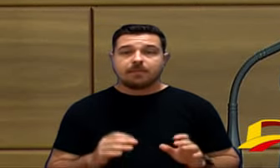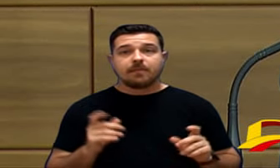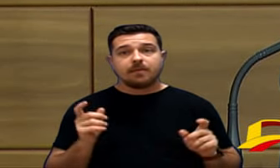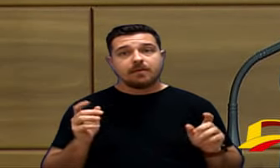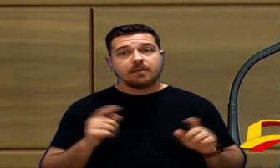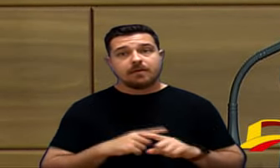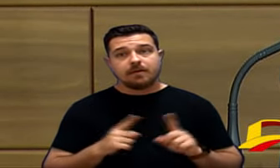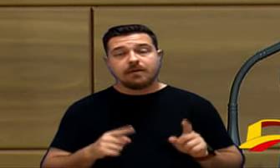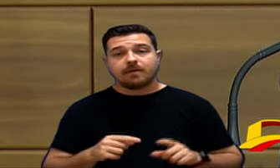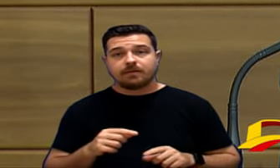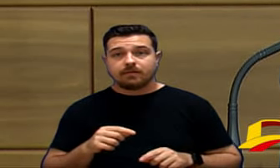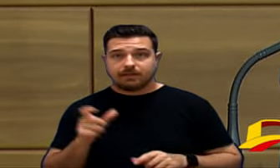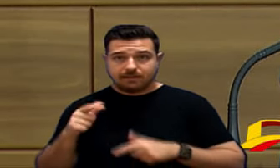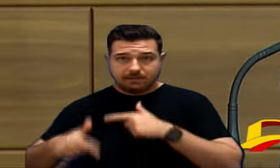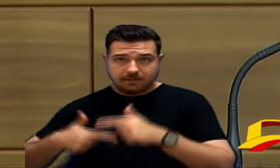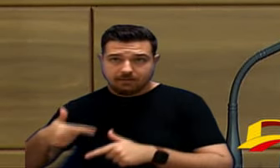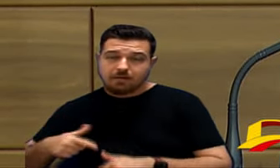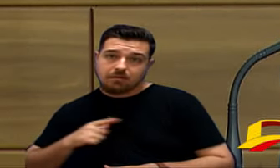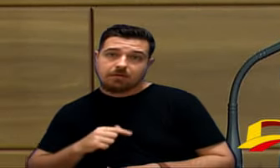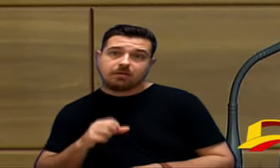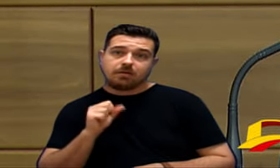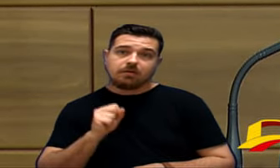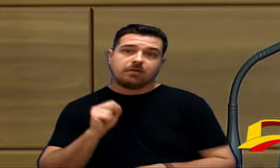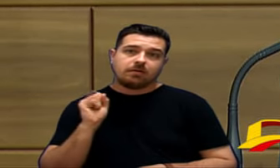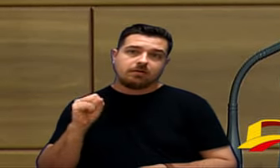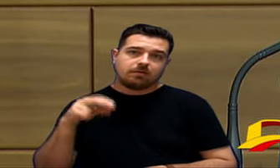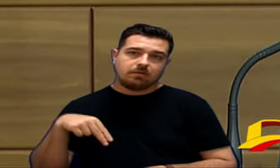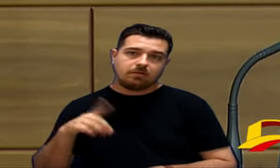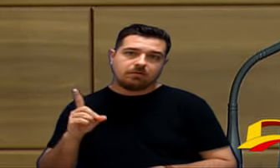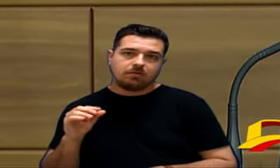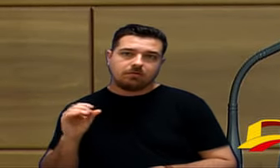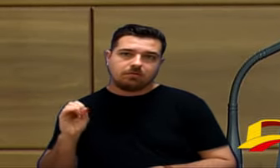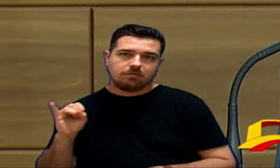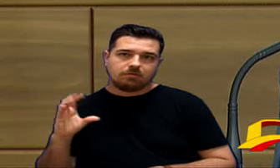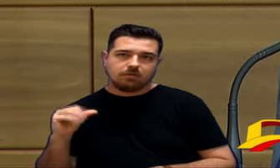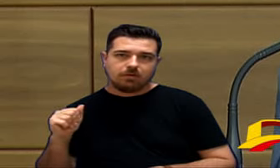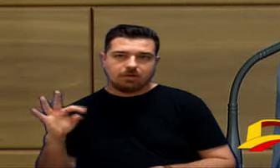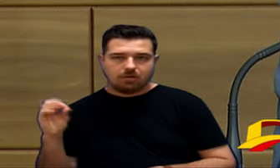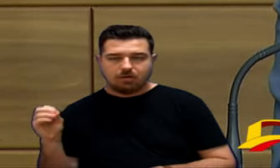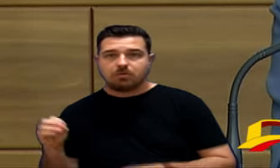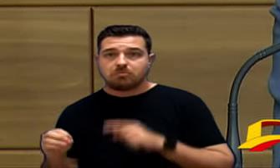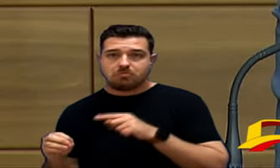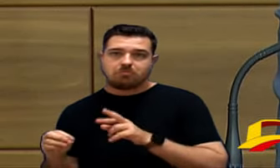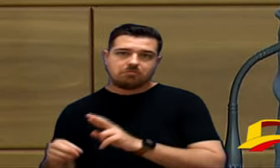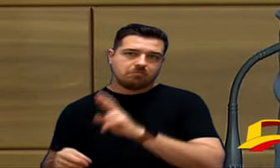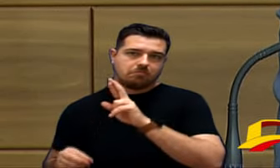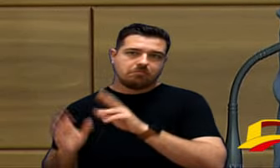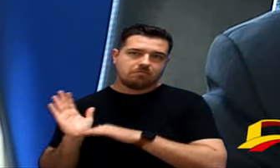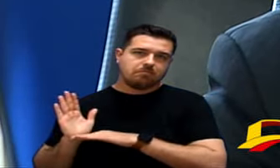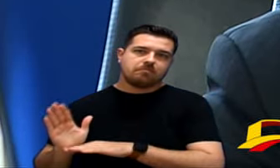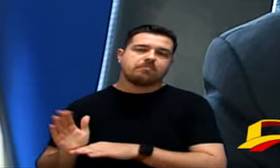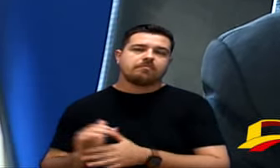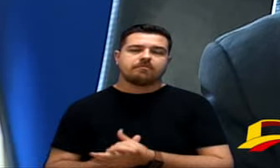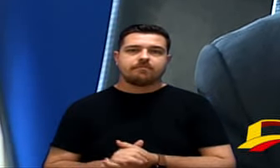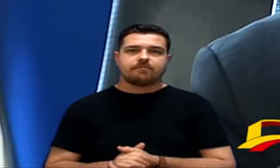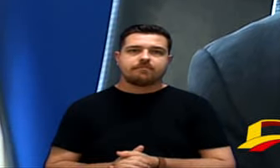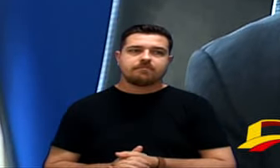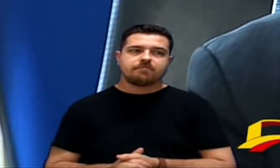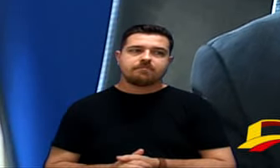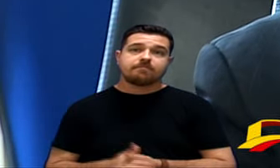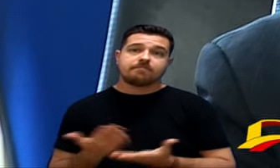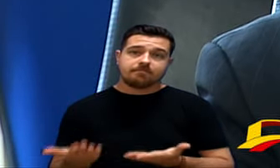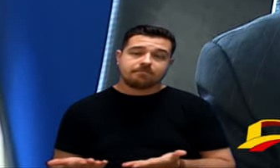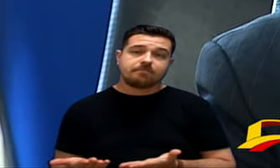sindicato vai fazer esse trabalho até porque a função deles mesmo eles têm muita experiência nisso inclusive sim é justamente